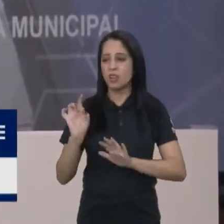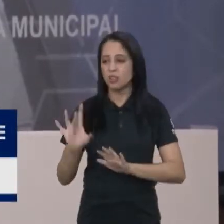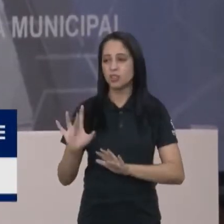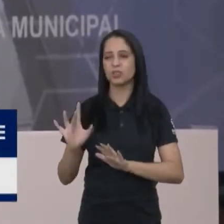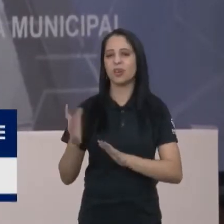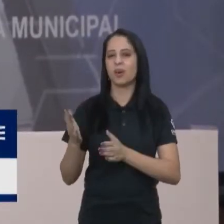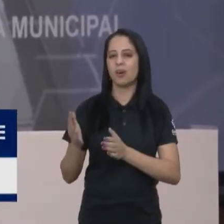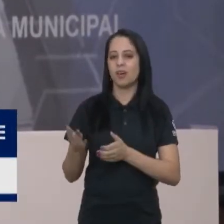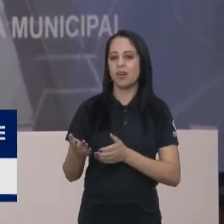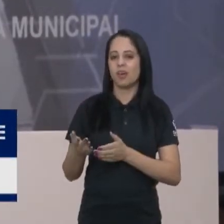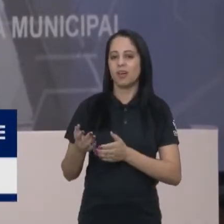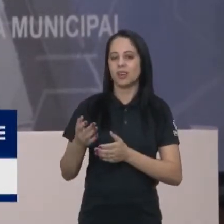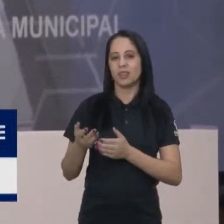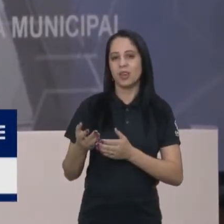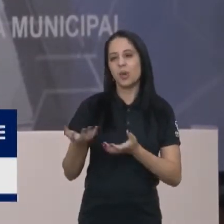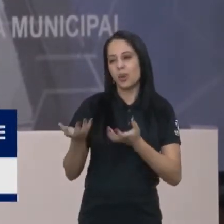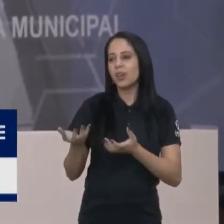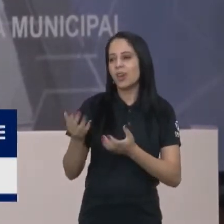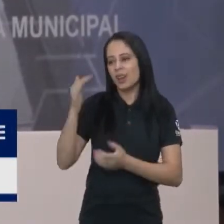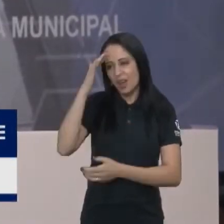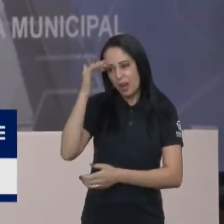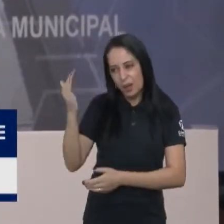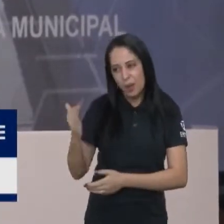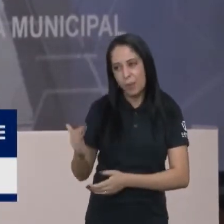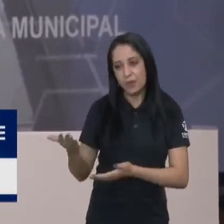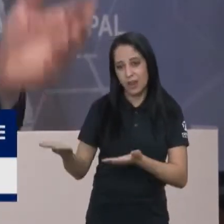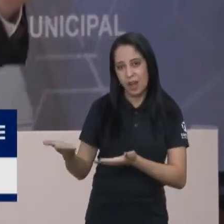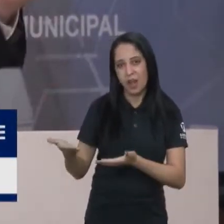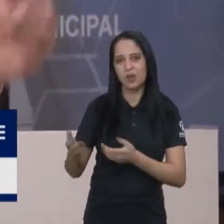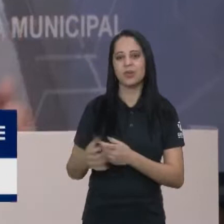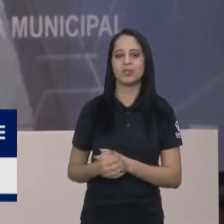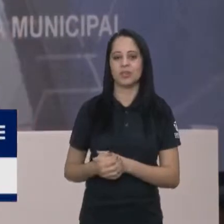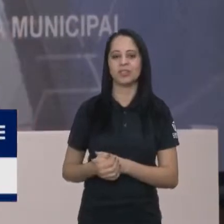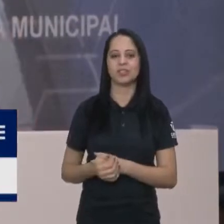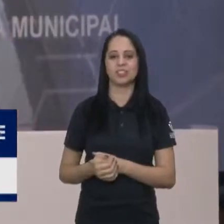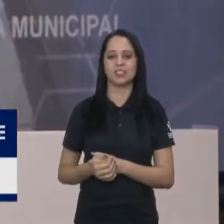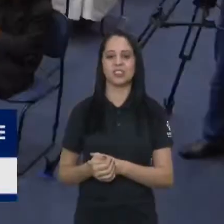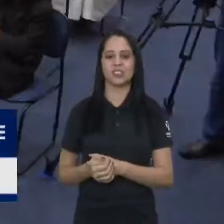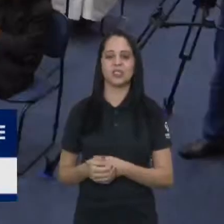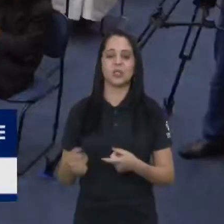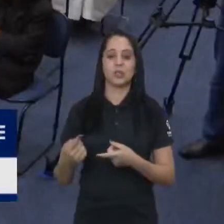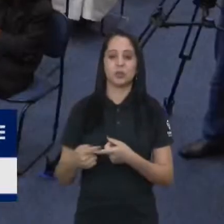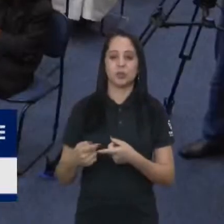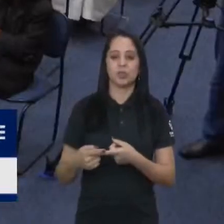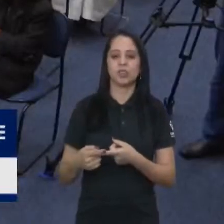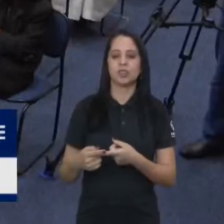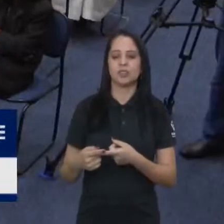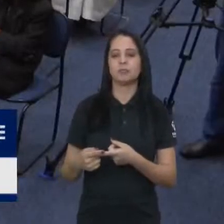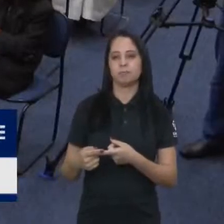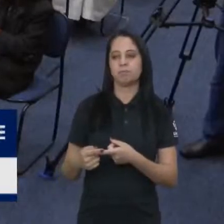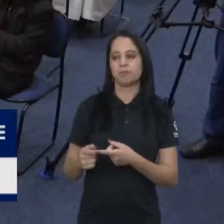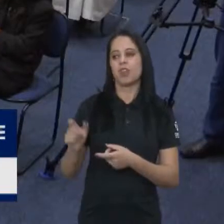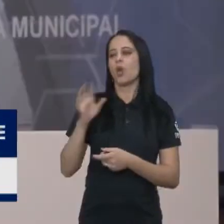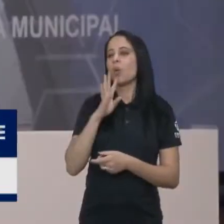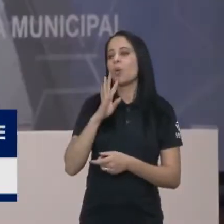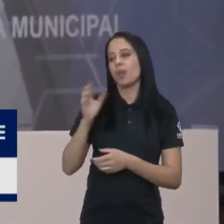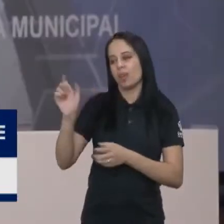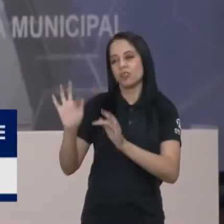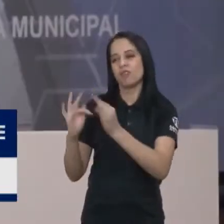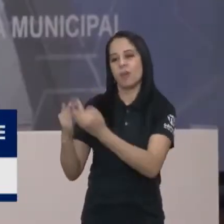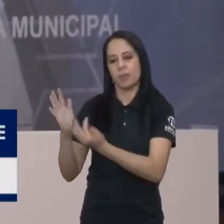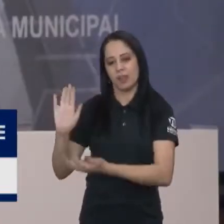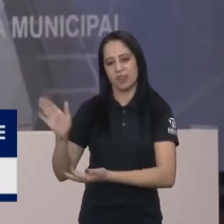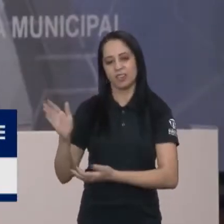reflexão que nós temos aí particular, né, de vida, com todos nós aí, um pouquinho do Dr. Ricardo, sua família